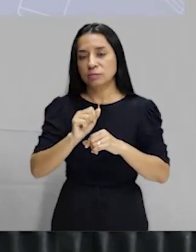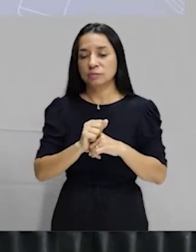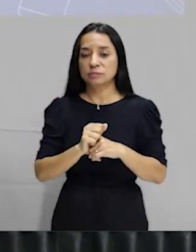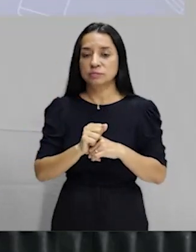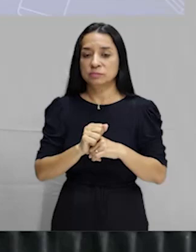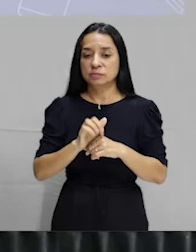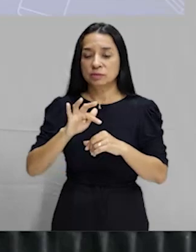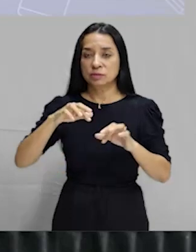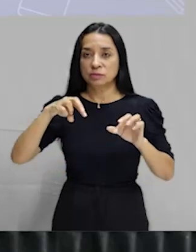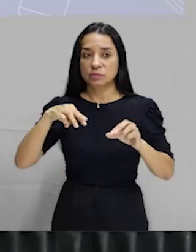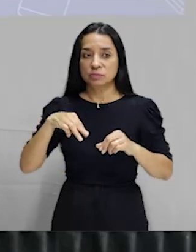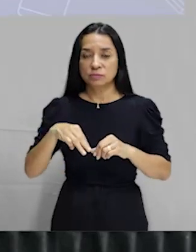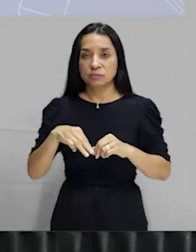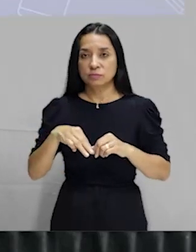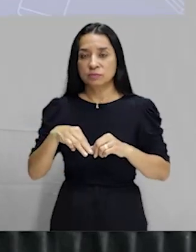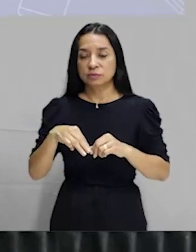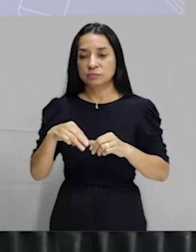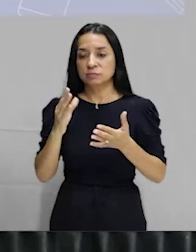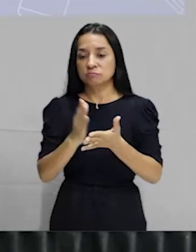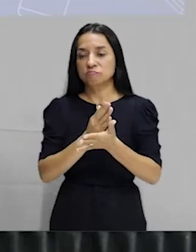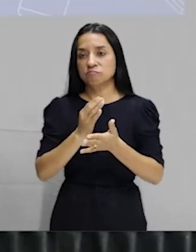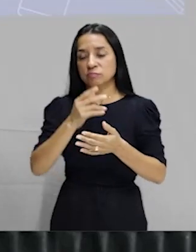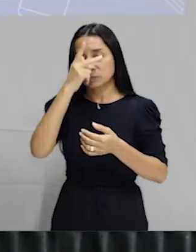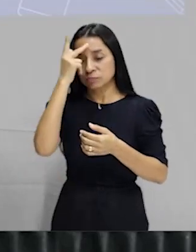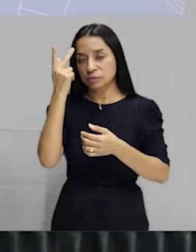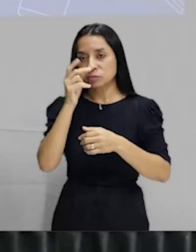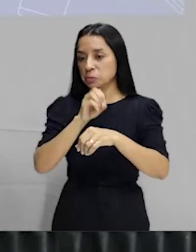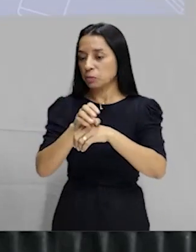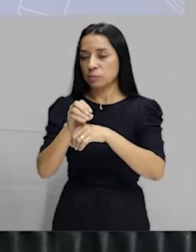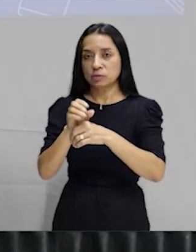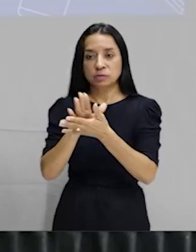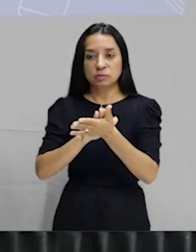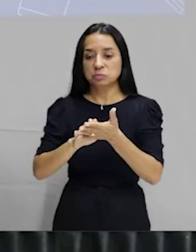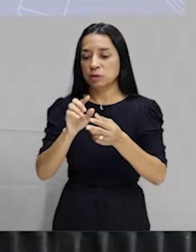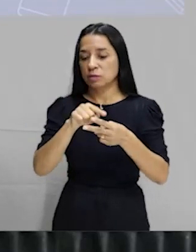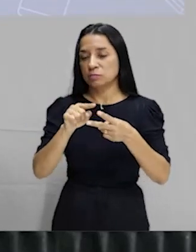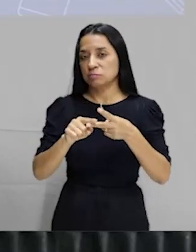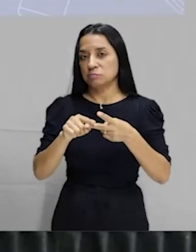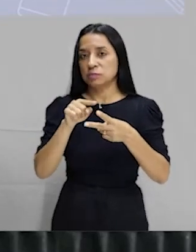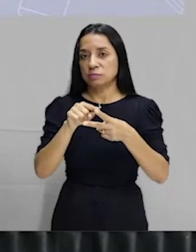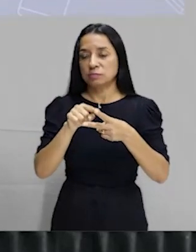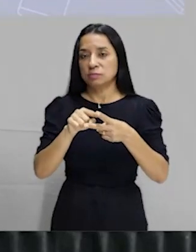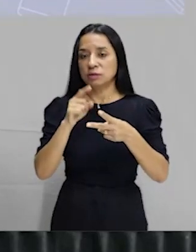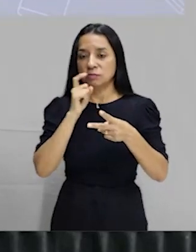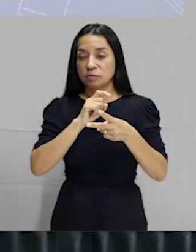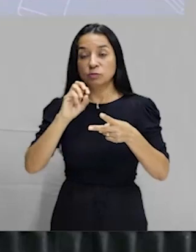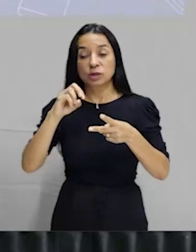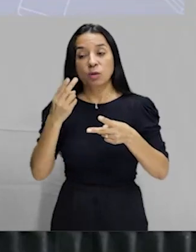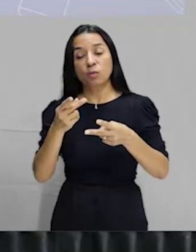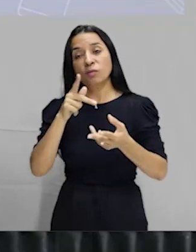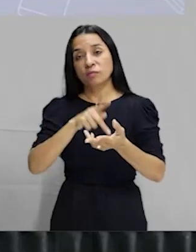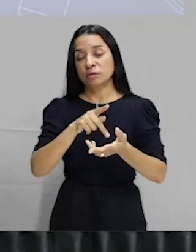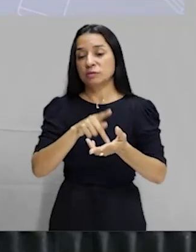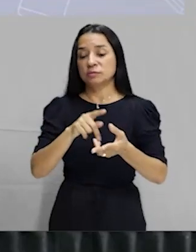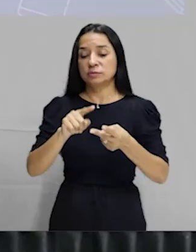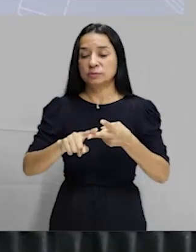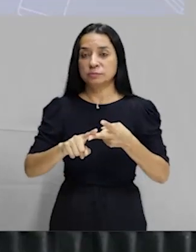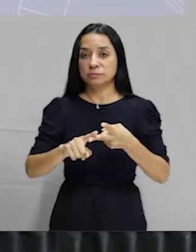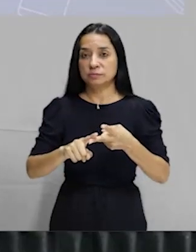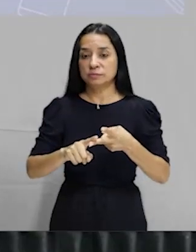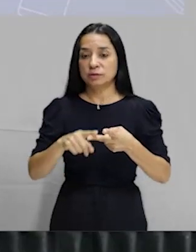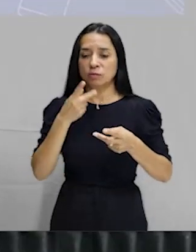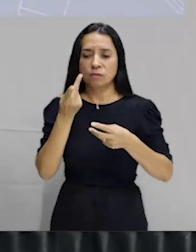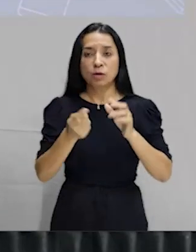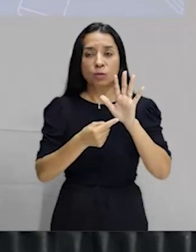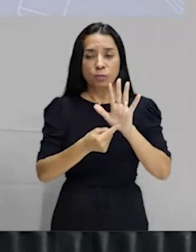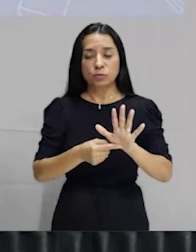disse, ó, algumas pessoas não compartilharam nenhuma das 2 notícias, nem a falsa nem a verdadeira. Ele disse quantos eram? Não